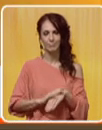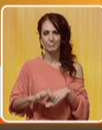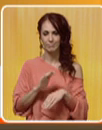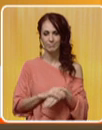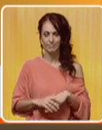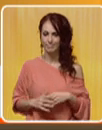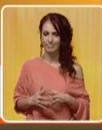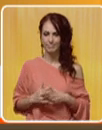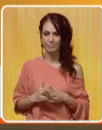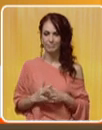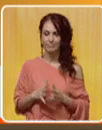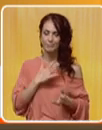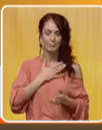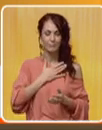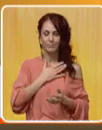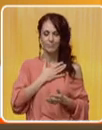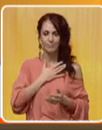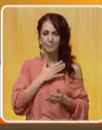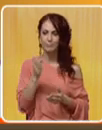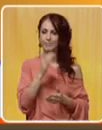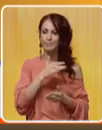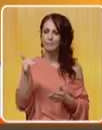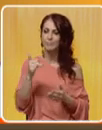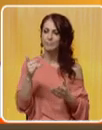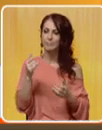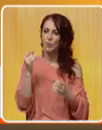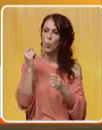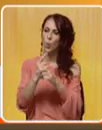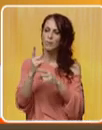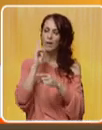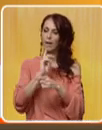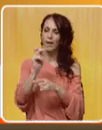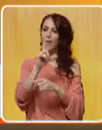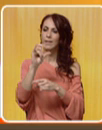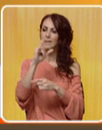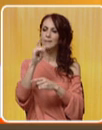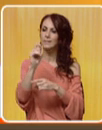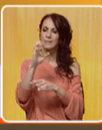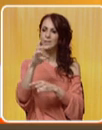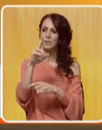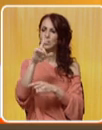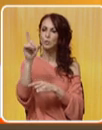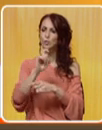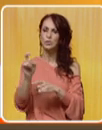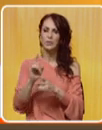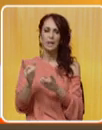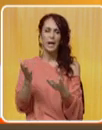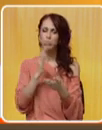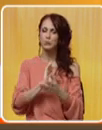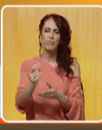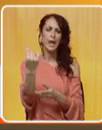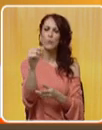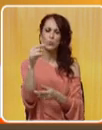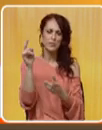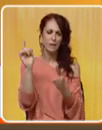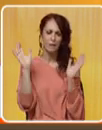não não eu acho que é impossível aparecer uma outra Alice cruz por muito por muito boas que as